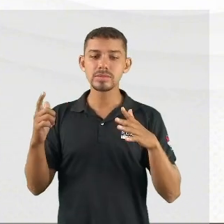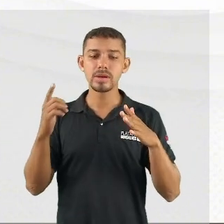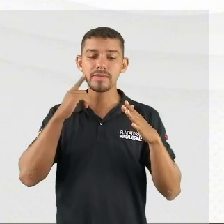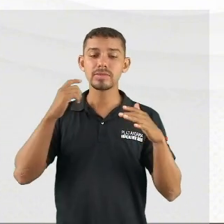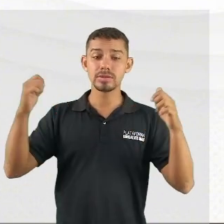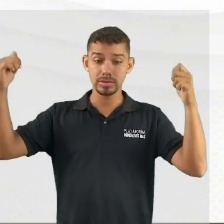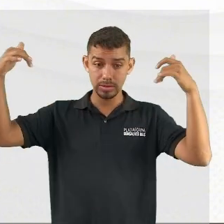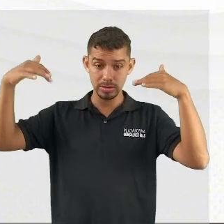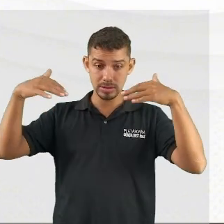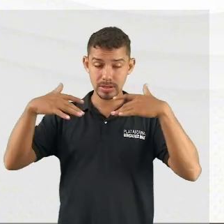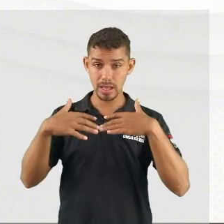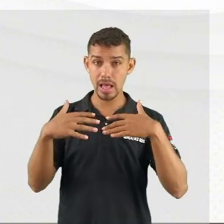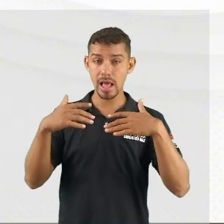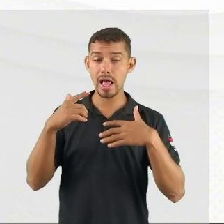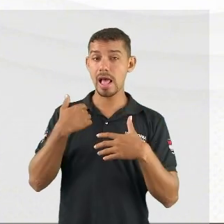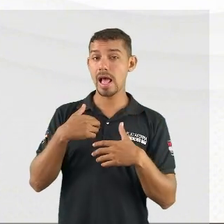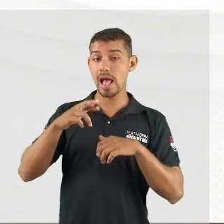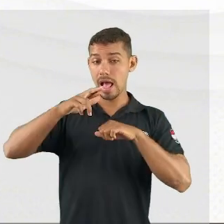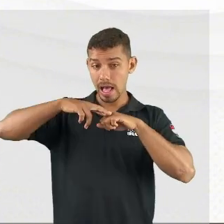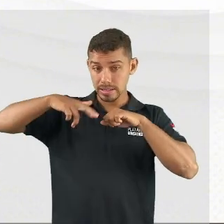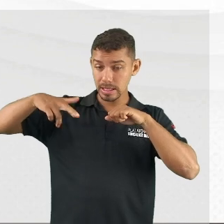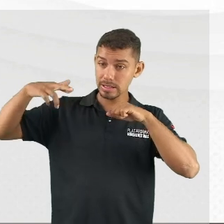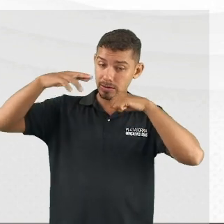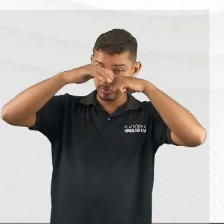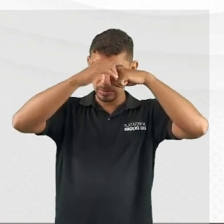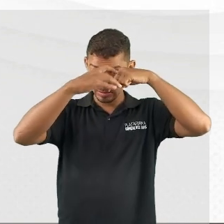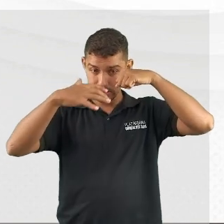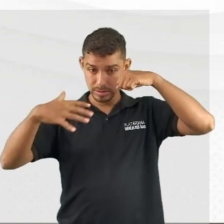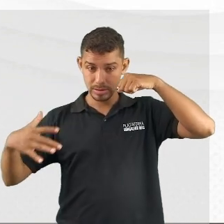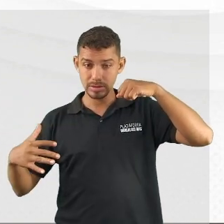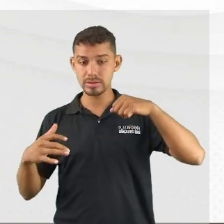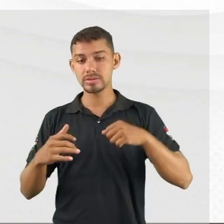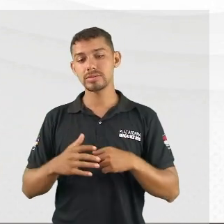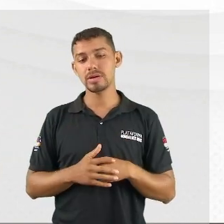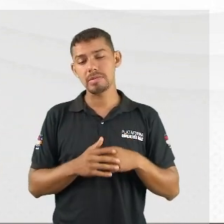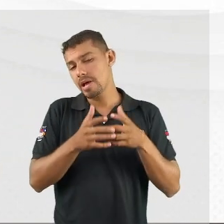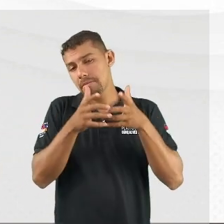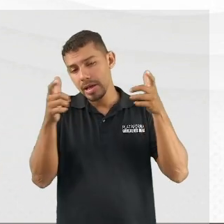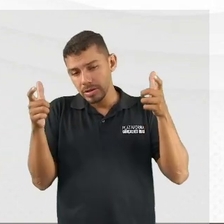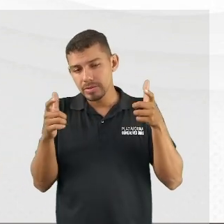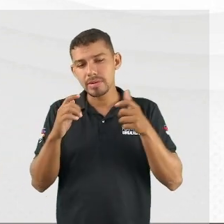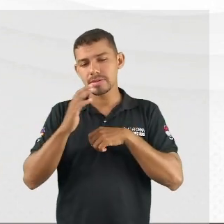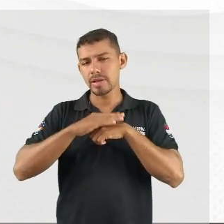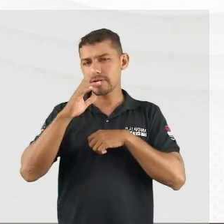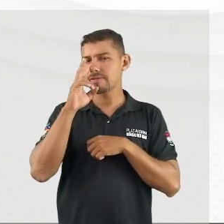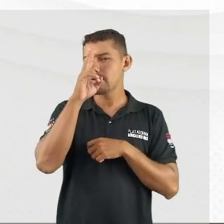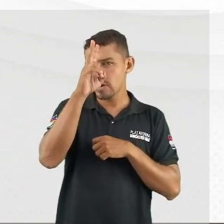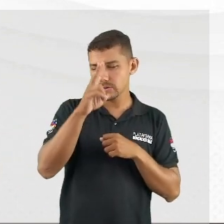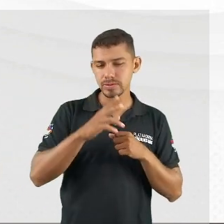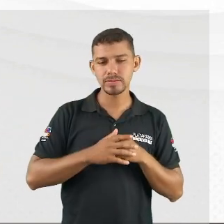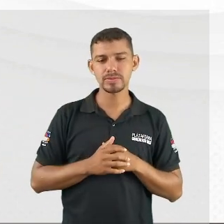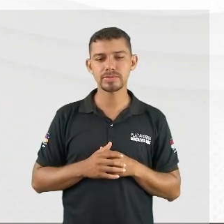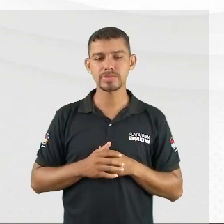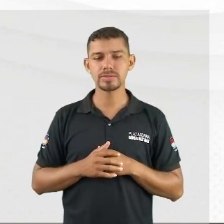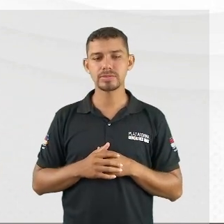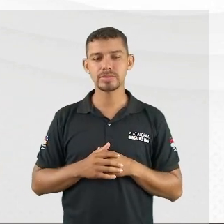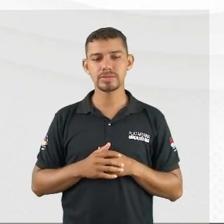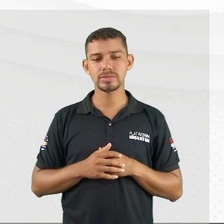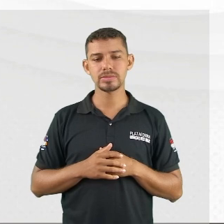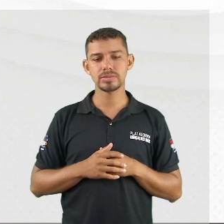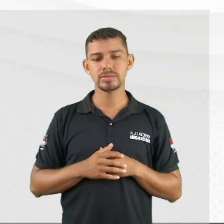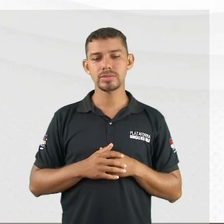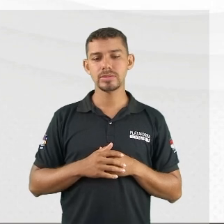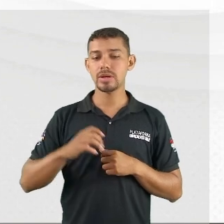a radiação solar, que não é só infravermelha, a maioria delas é bem mais forte que a infravermelha. A radiação,